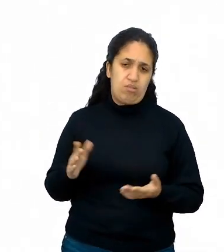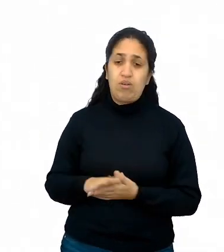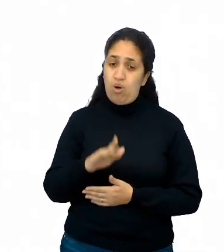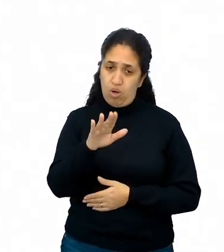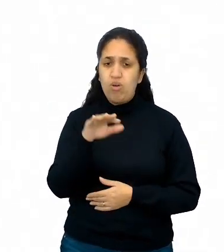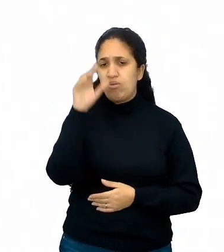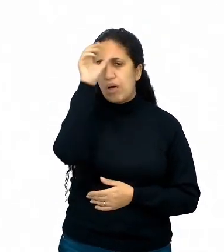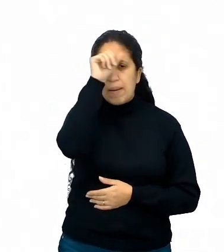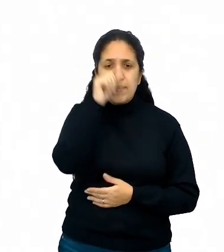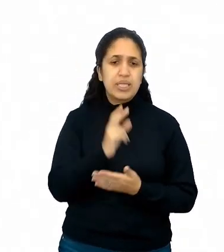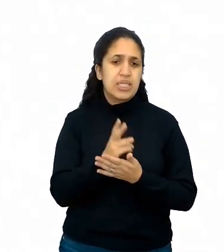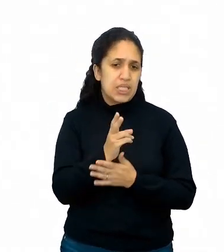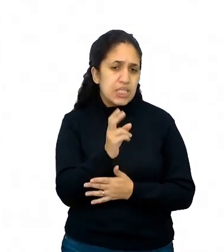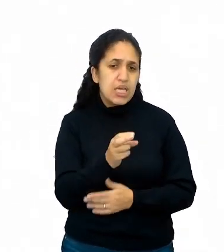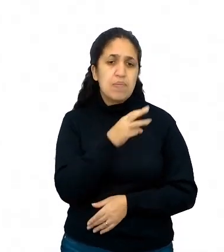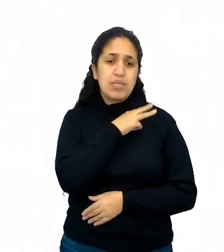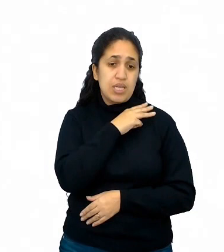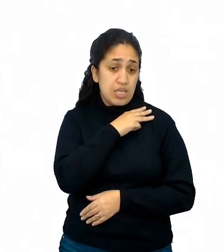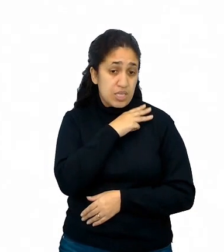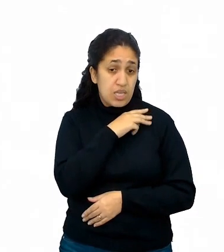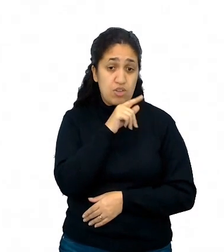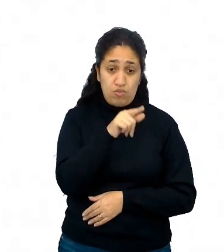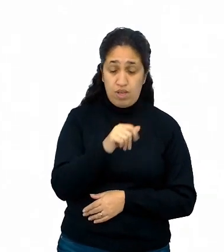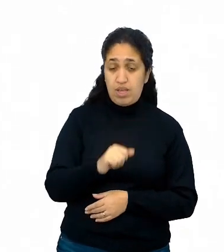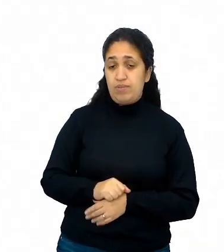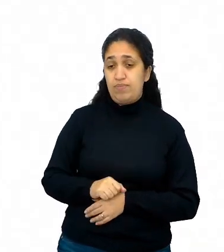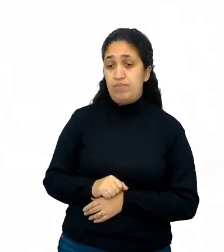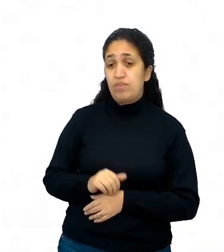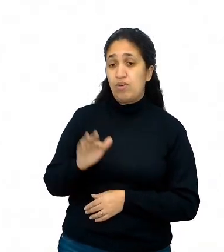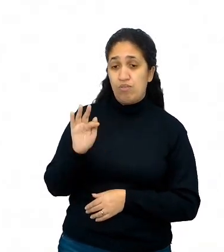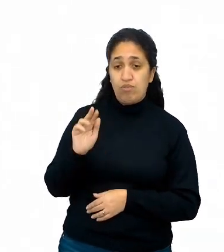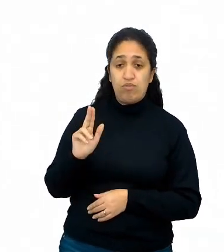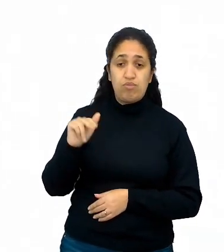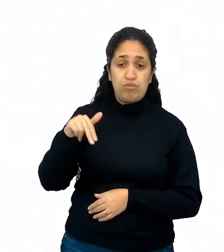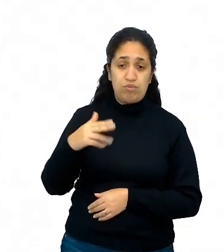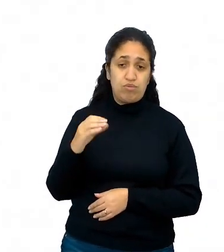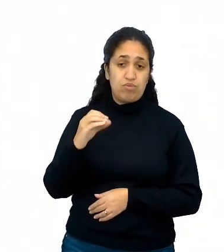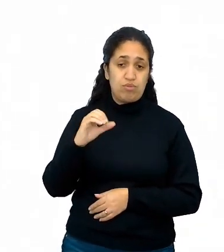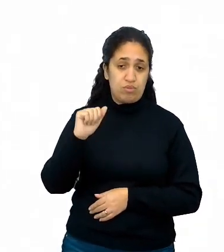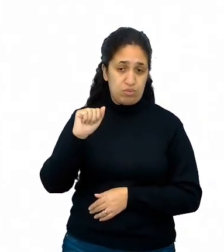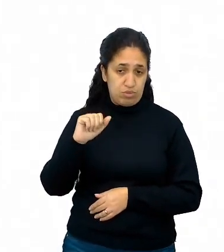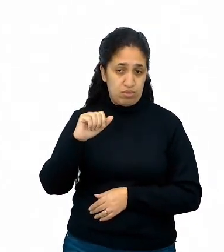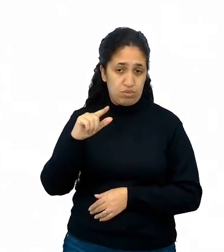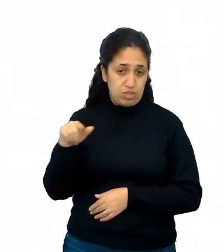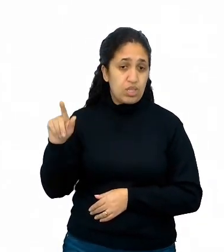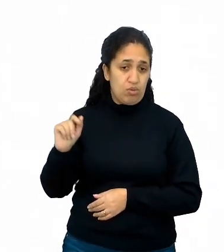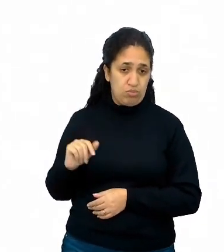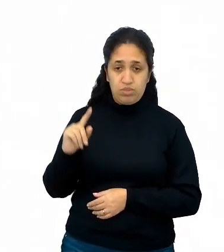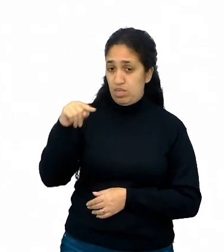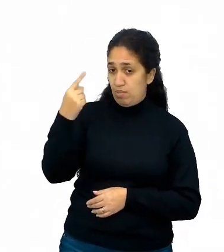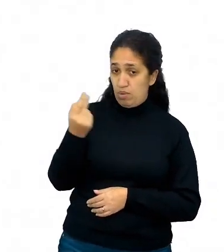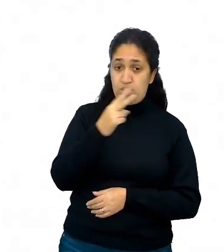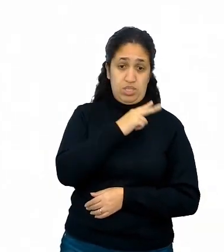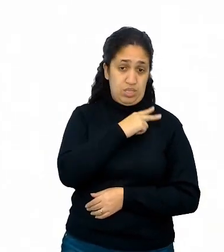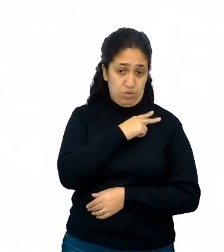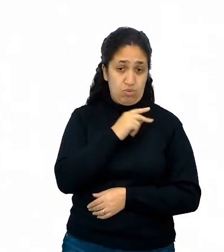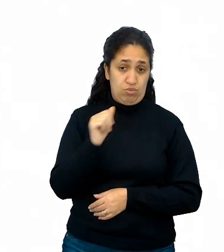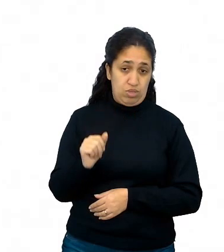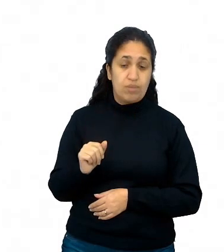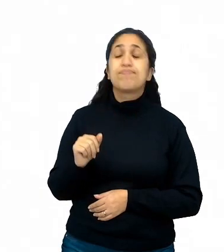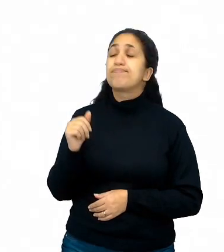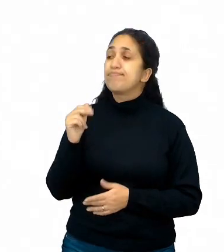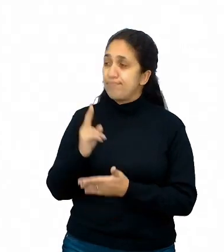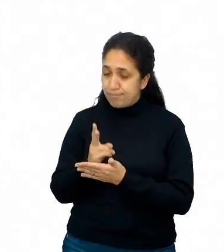sempre, da terceira série, vai falar de função. Da segunda série, vai falar de